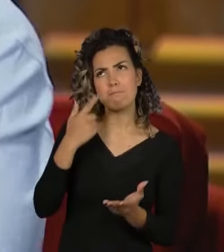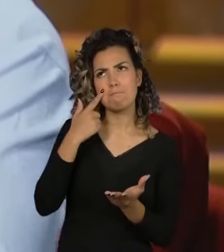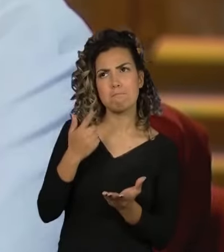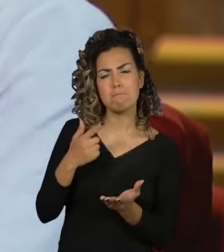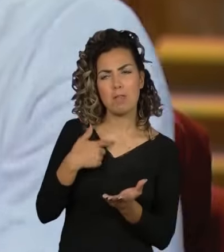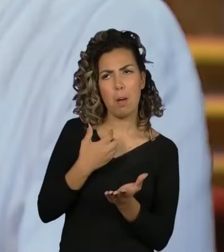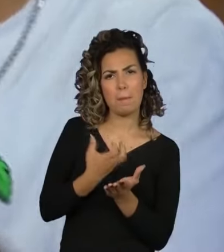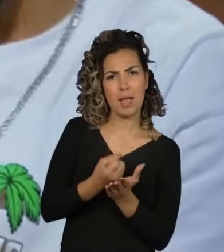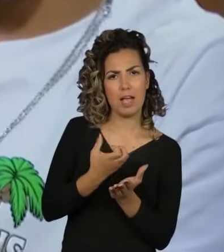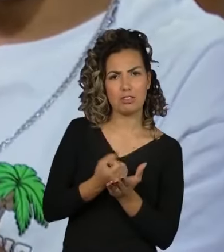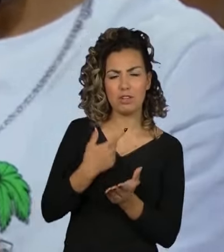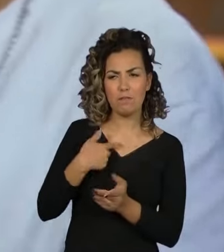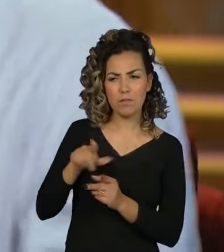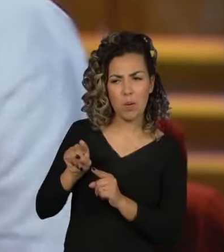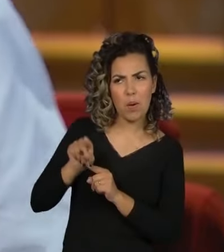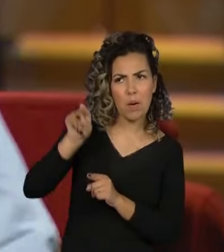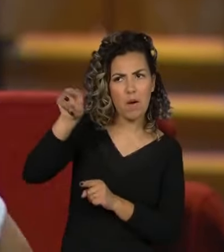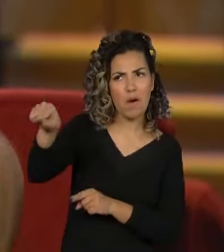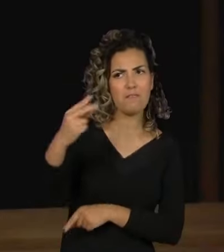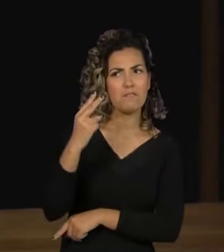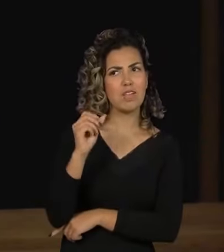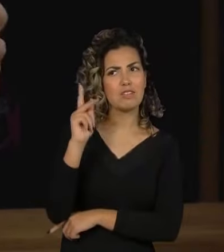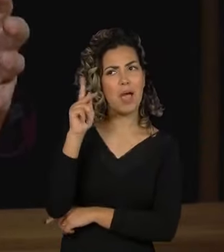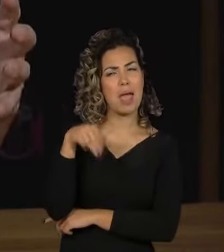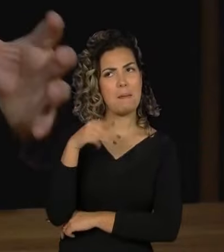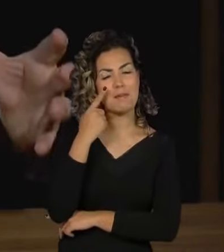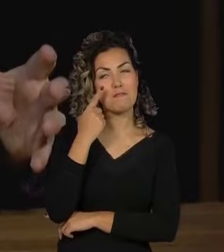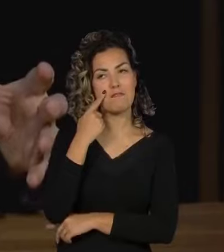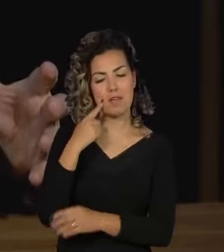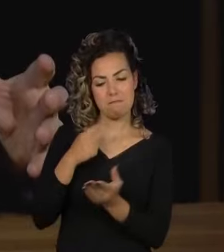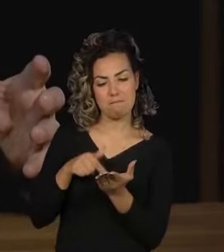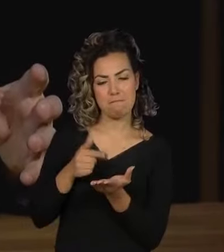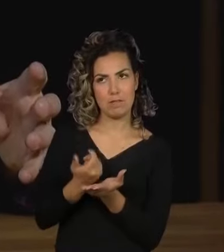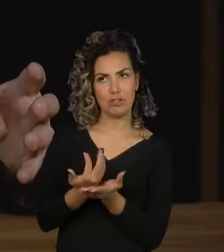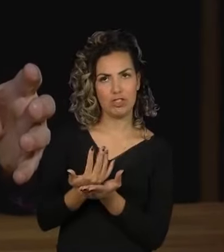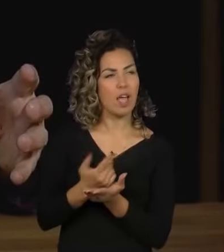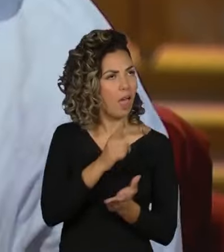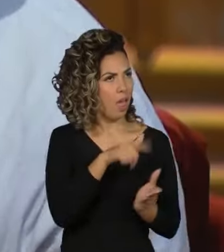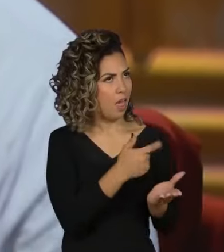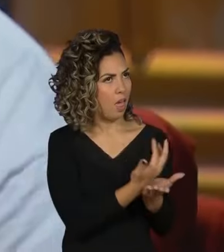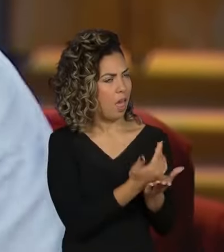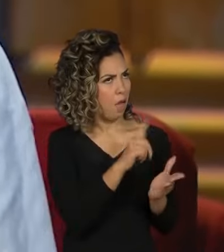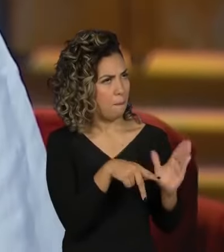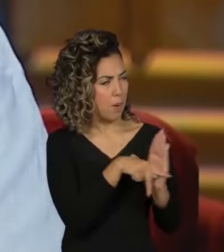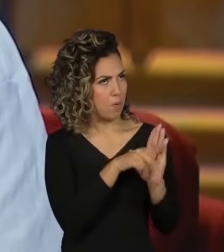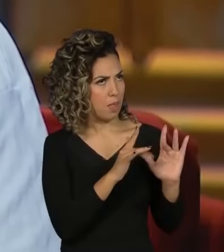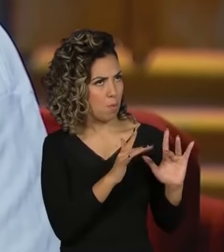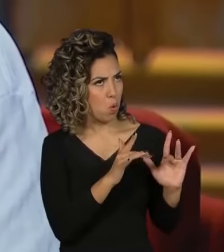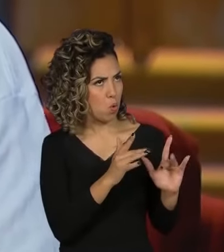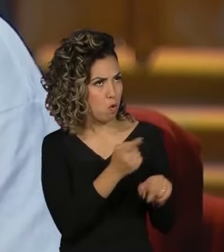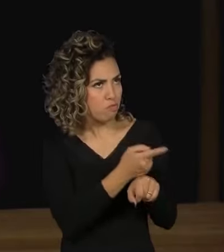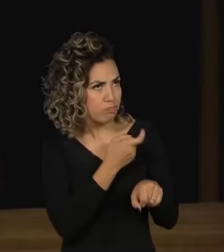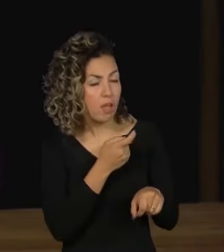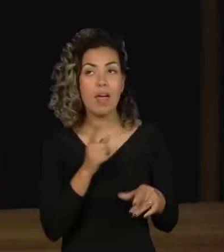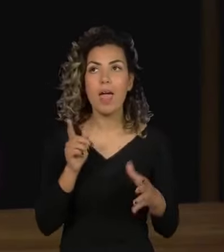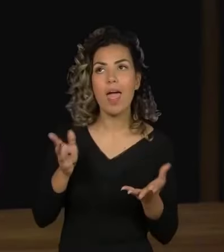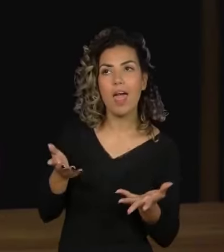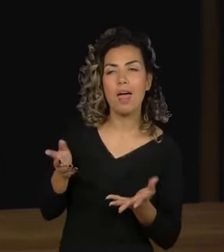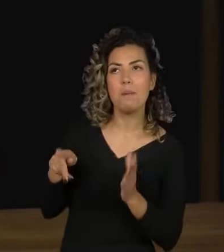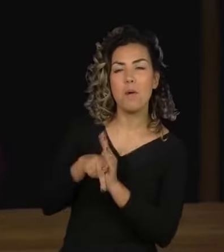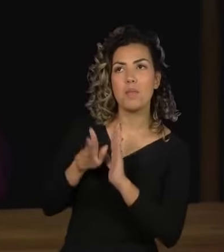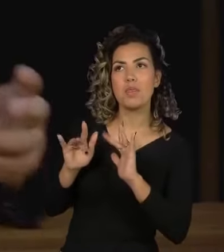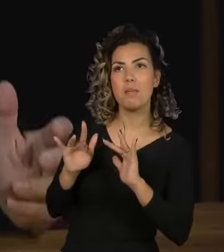km de distância e isso é o aplicativo de namoro né o Tinder mesmo é você tá procurando vamos vamos deixar